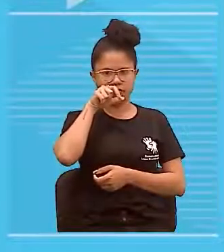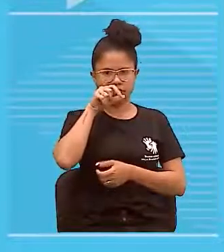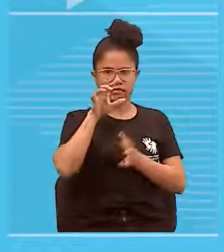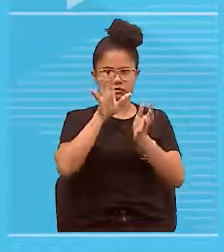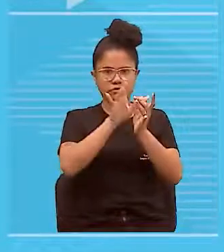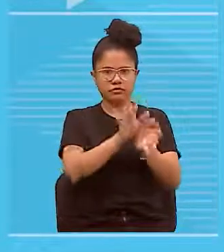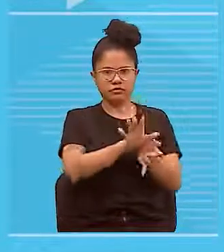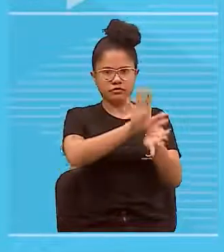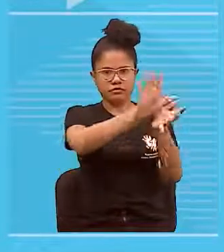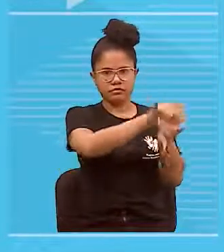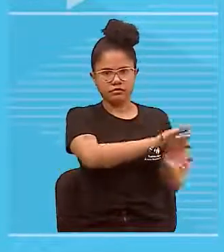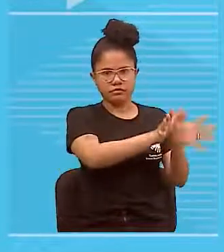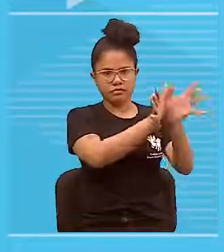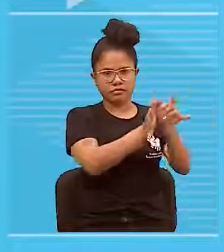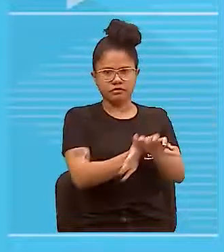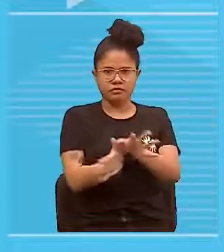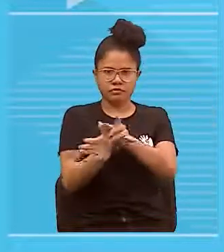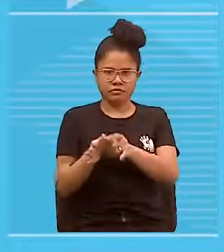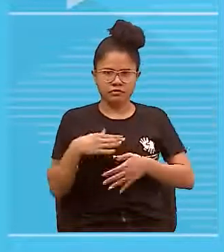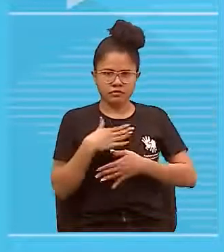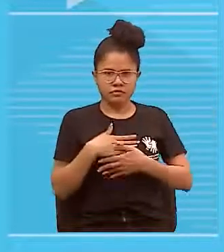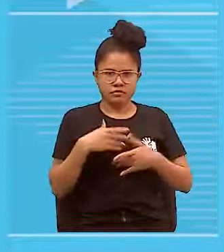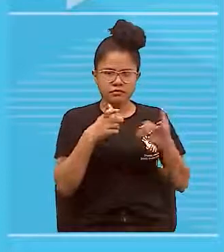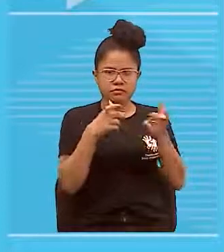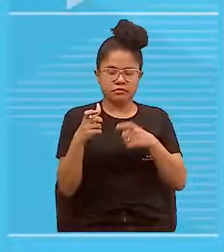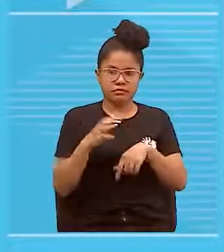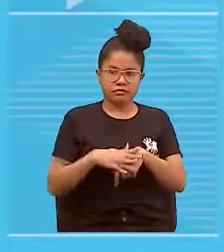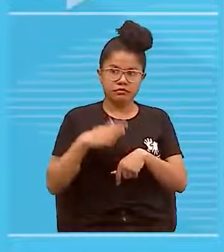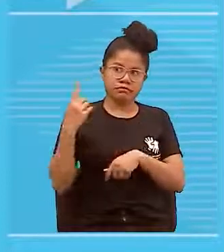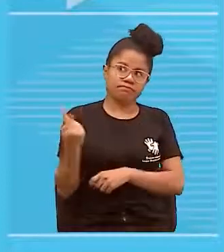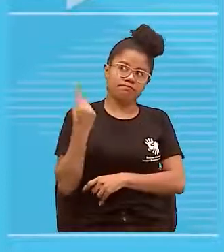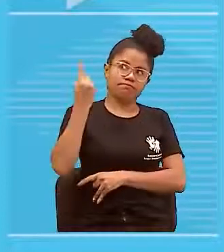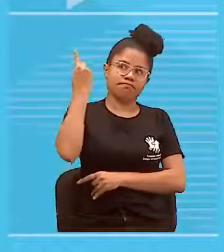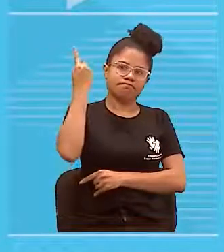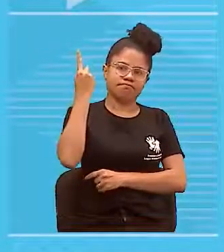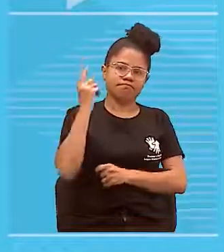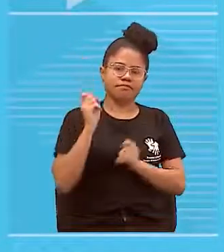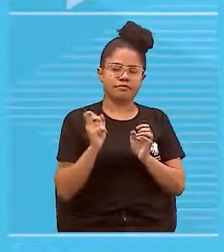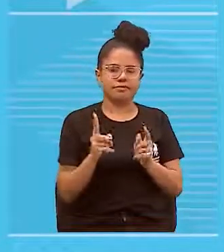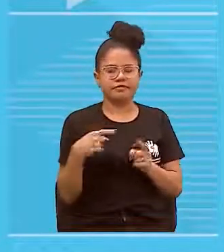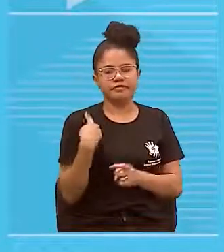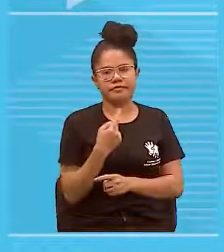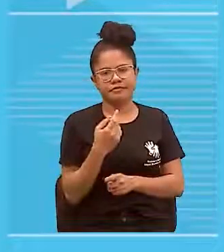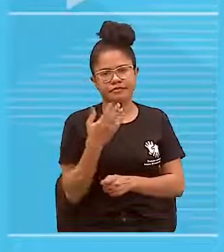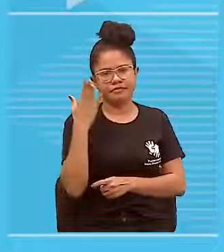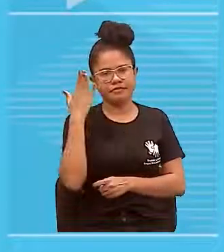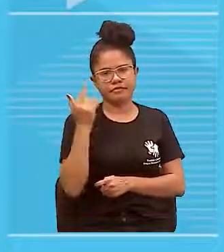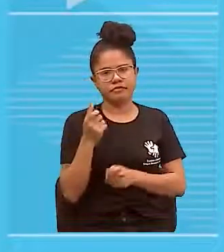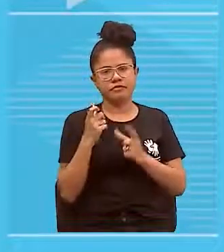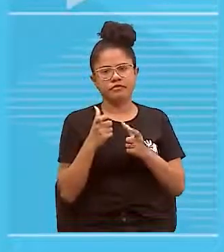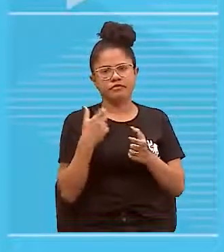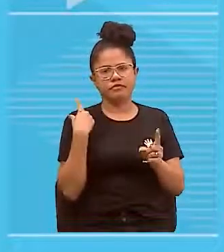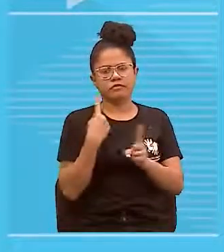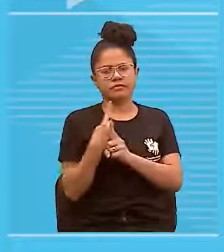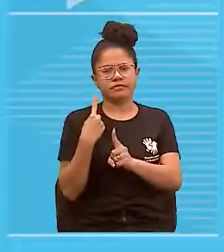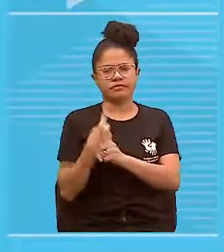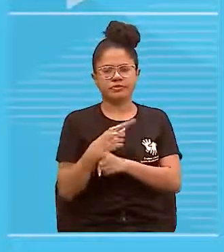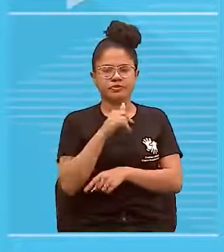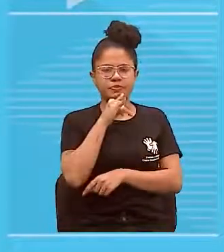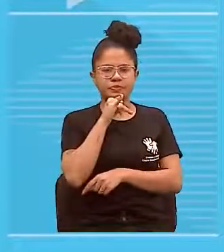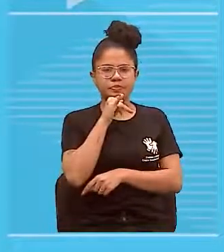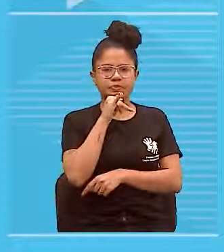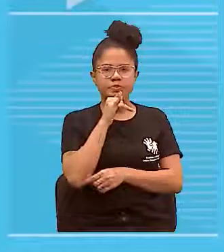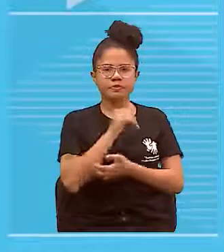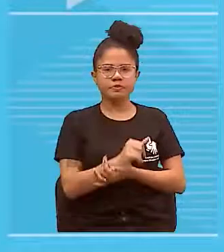mais altos. Então a gente tem aí uma noção de onde a gente encontra o bicho. Ou a planta, o mandacaru,